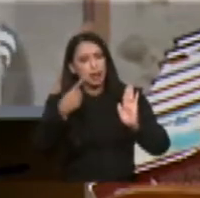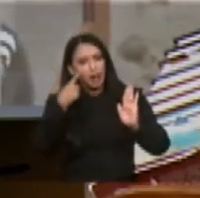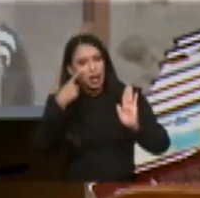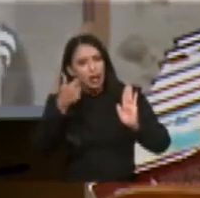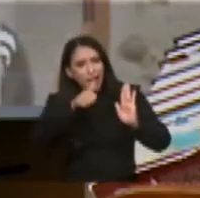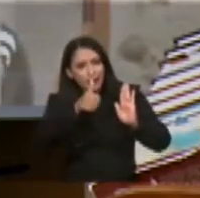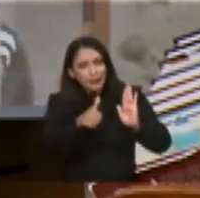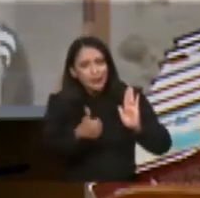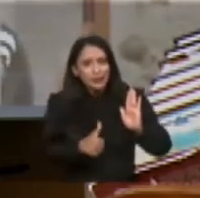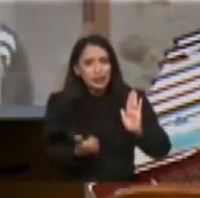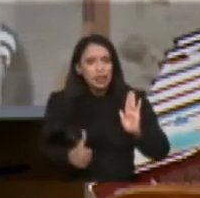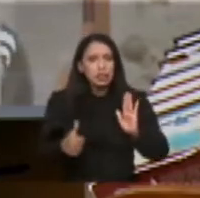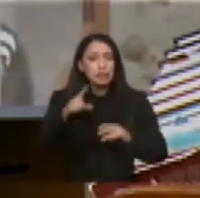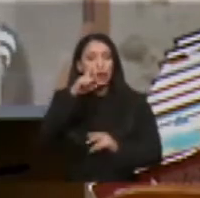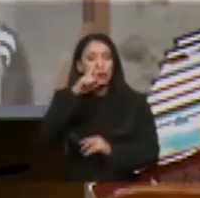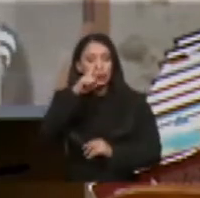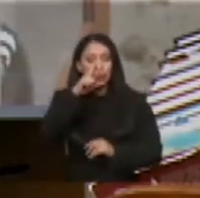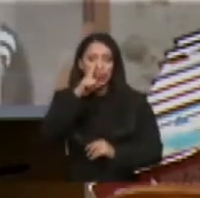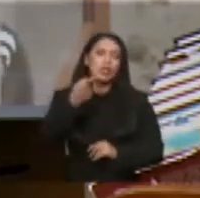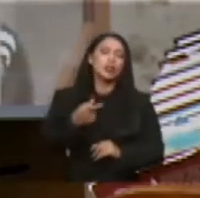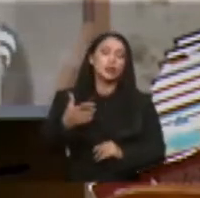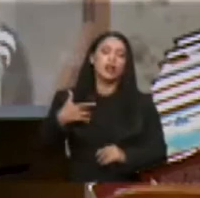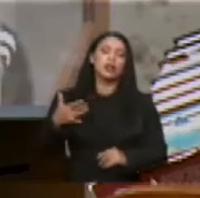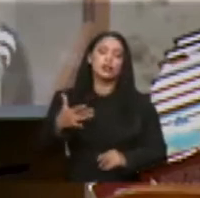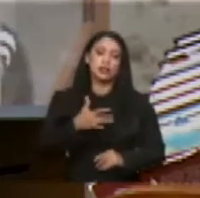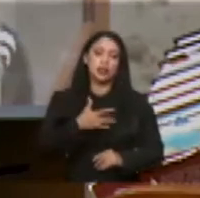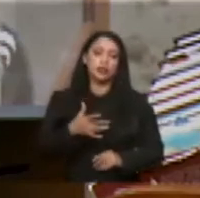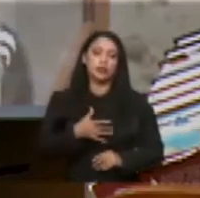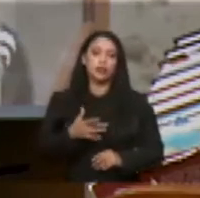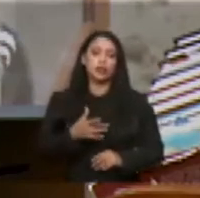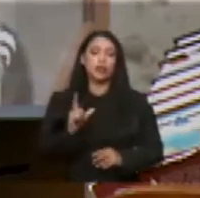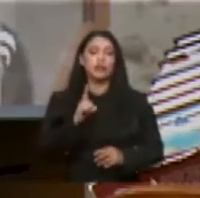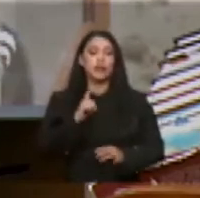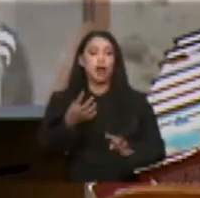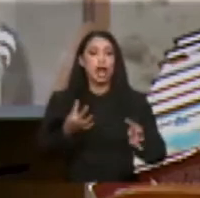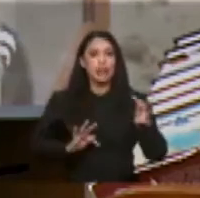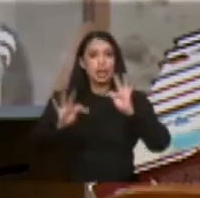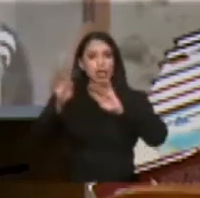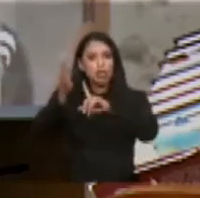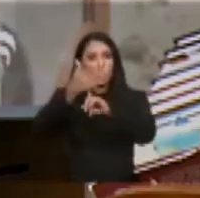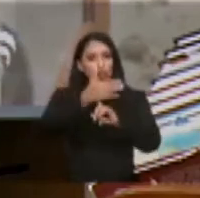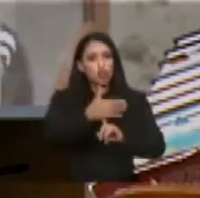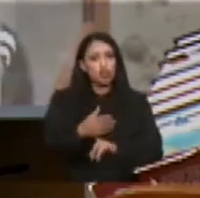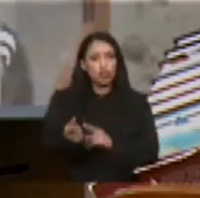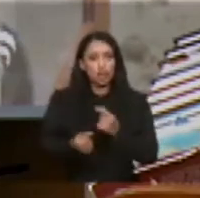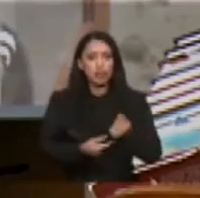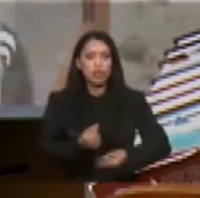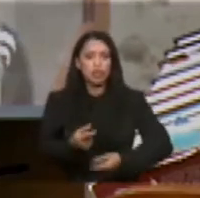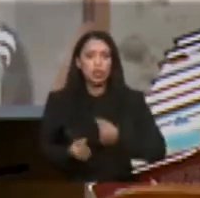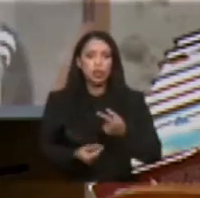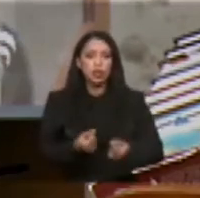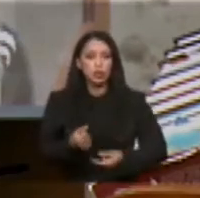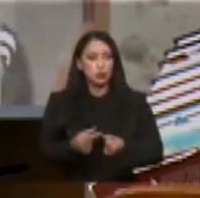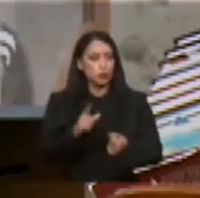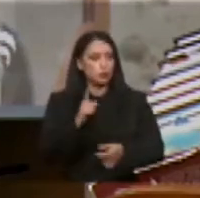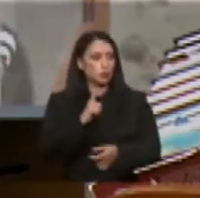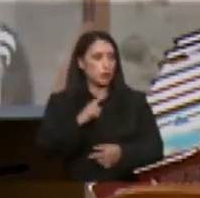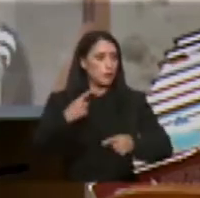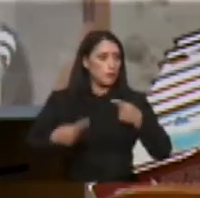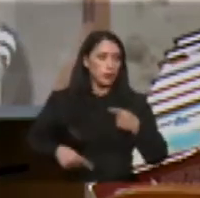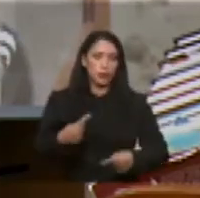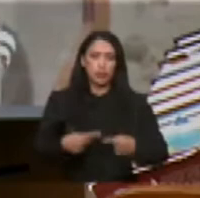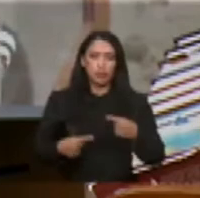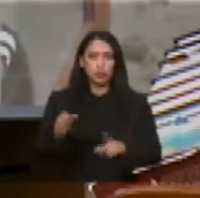para equilibrar os riscos à saúde, considerando a viabilidade tecnológica e econômica, além de fatores políticos e